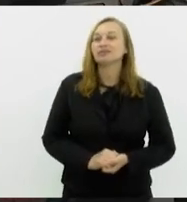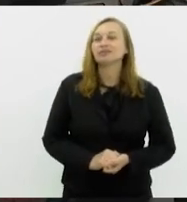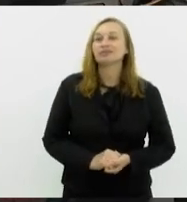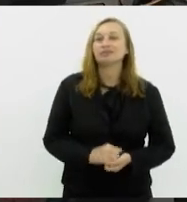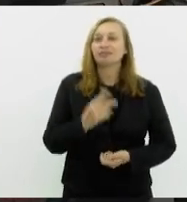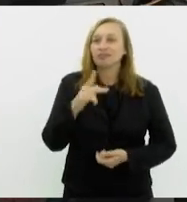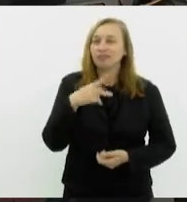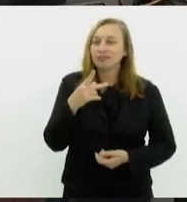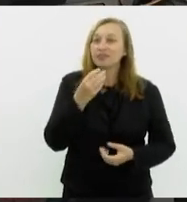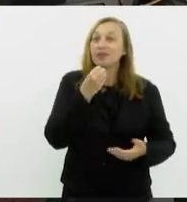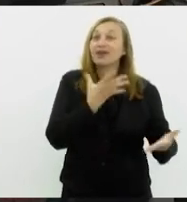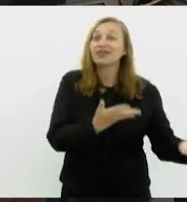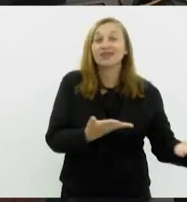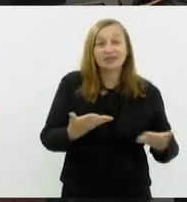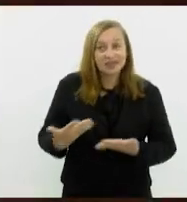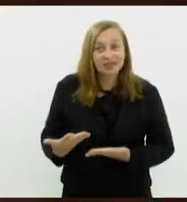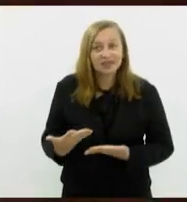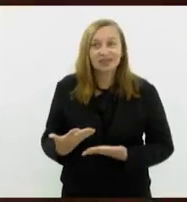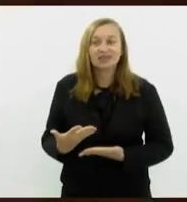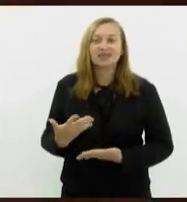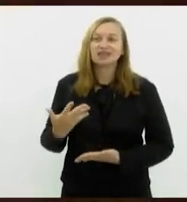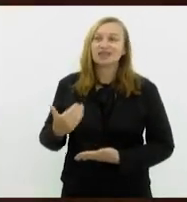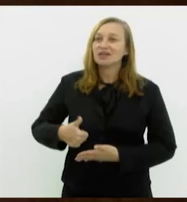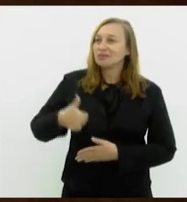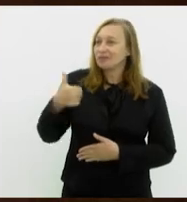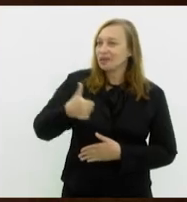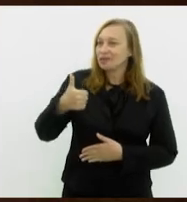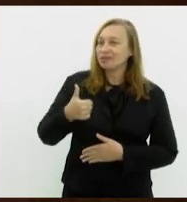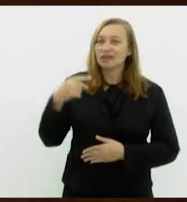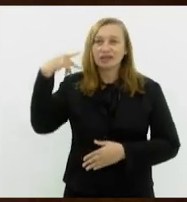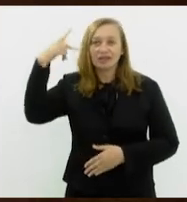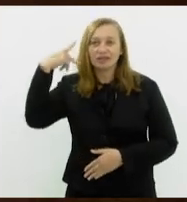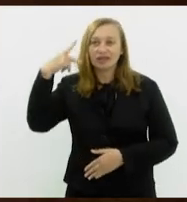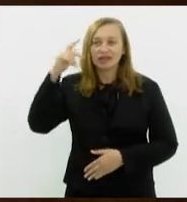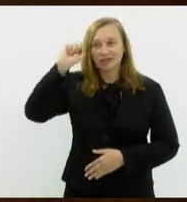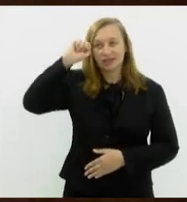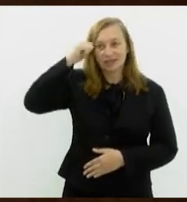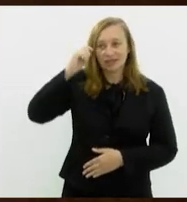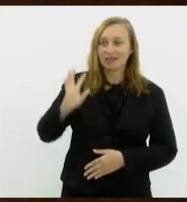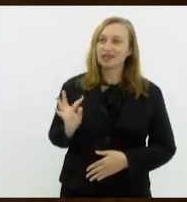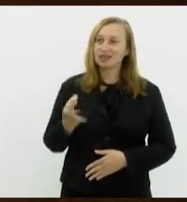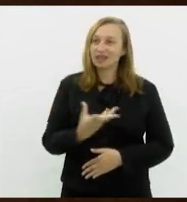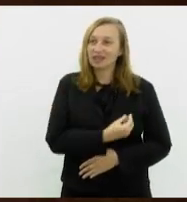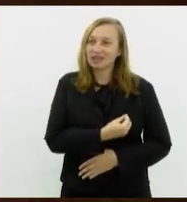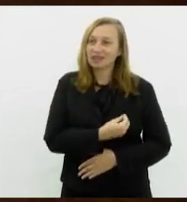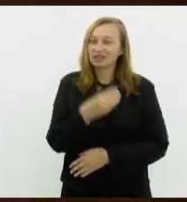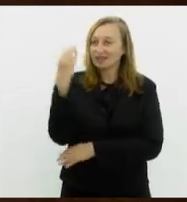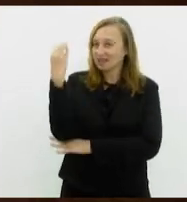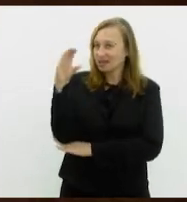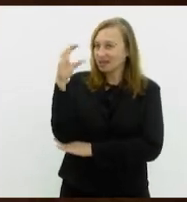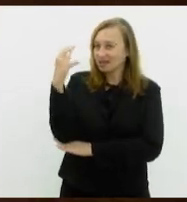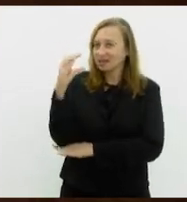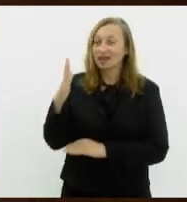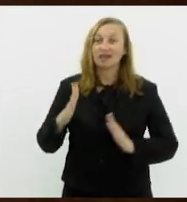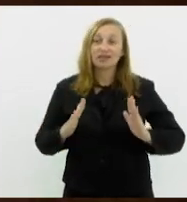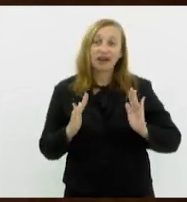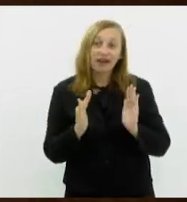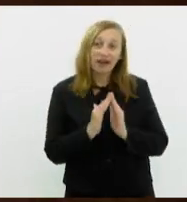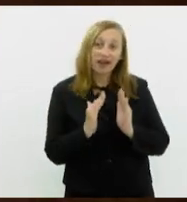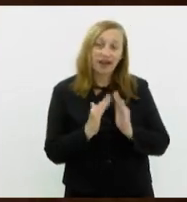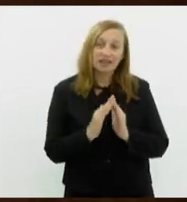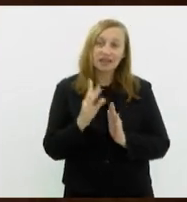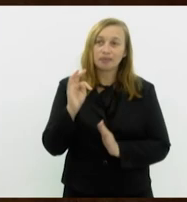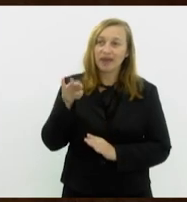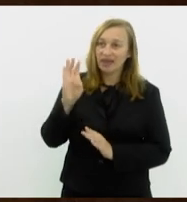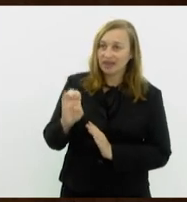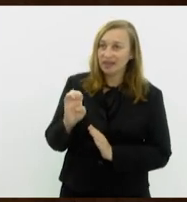das boas-vindas à nossa primeira vereadora negra trans de Niterói, a esta casa, Bene Brioli. Seja